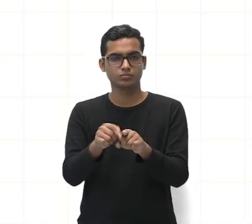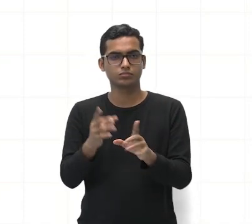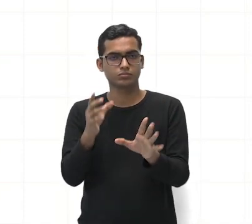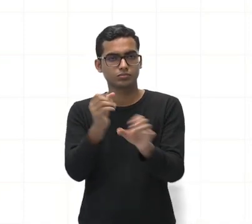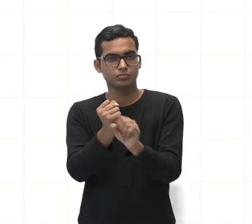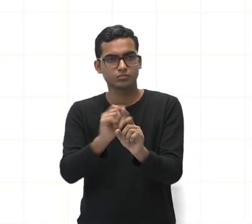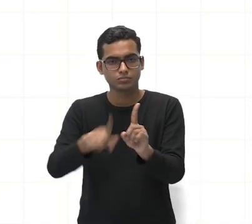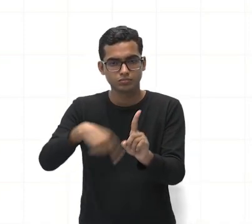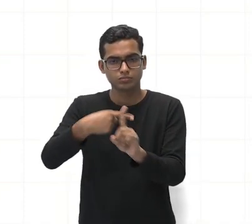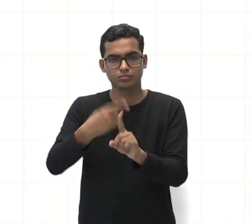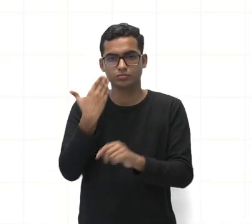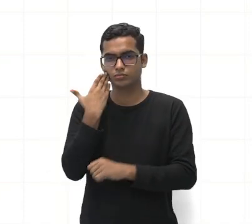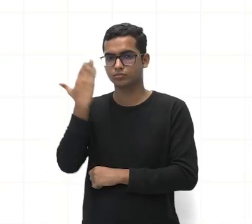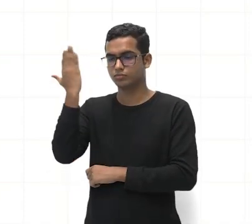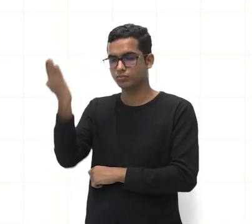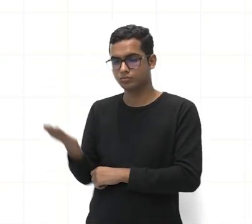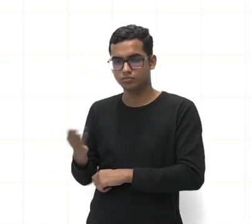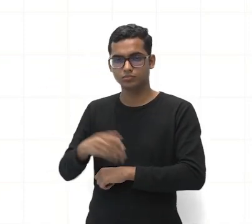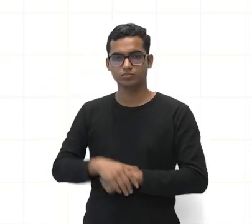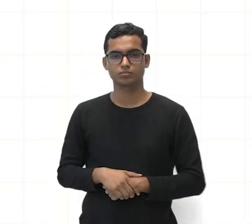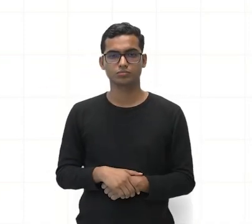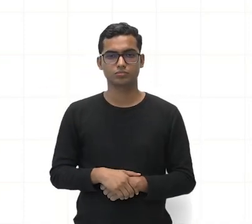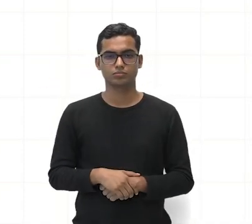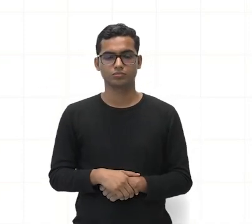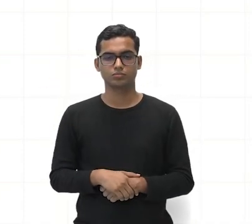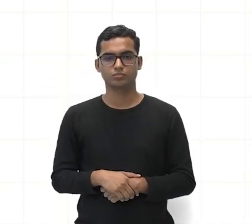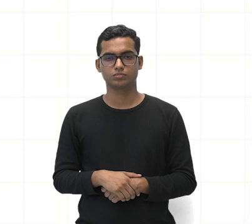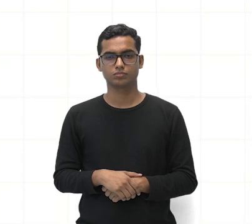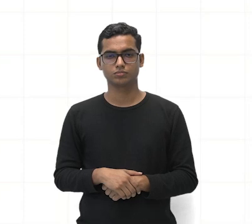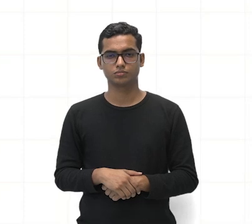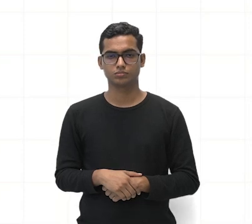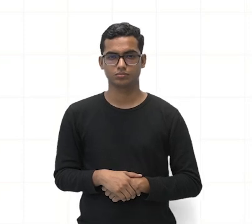somar aqui, ó, centésimo com centésimo, décimo com